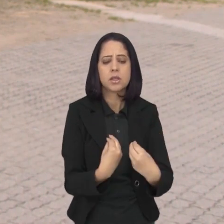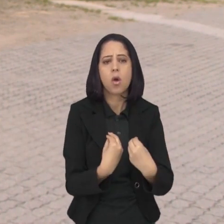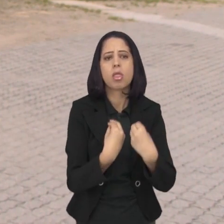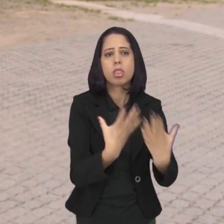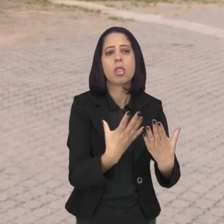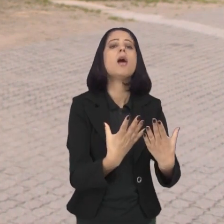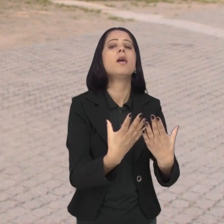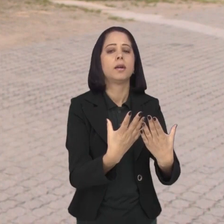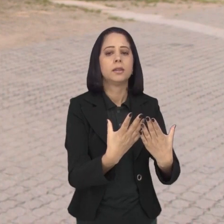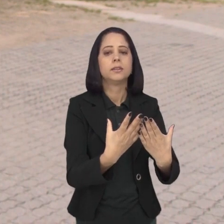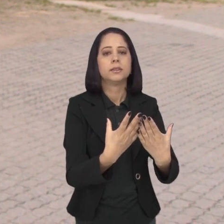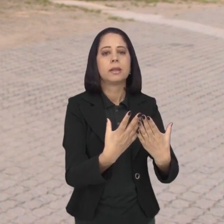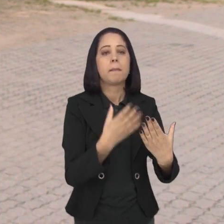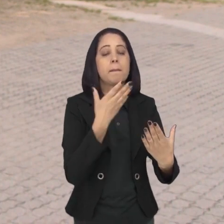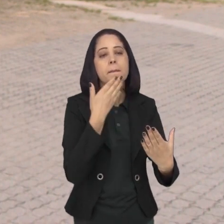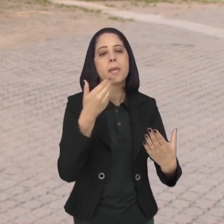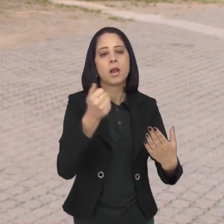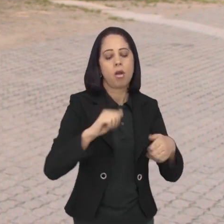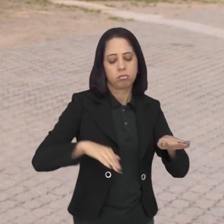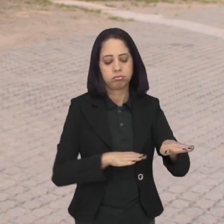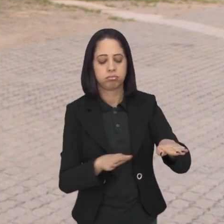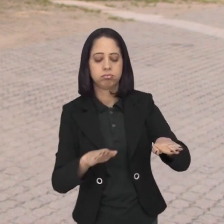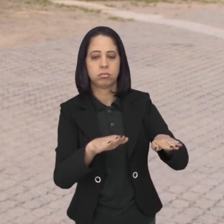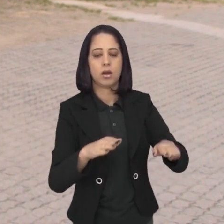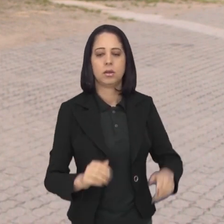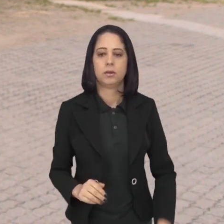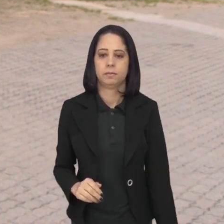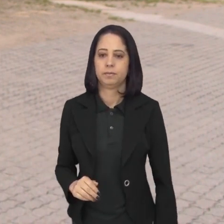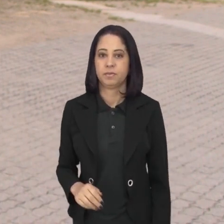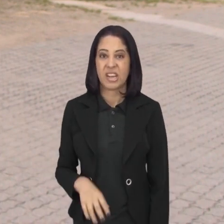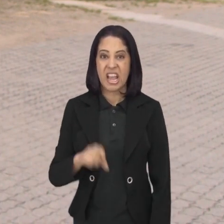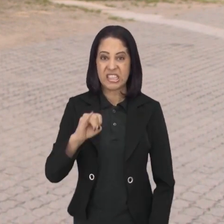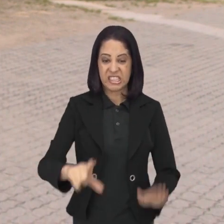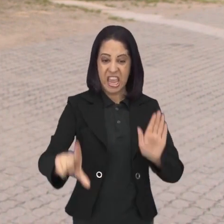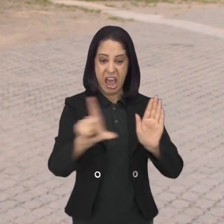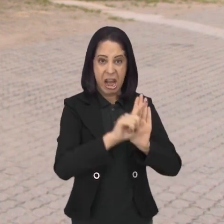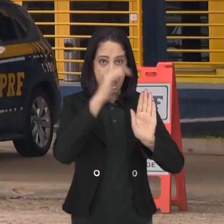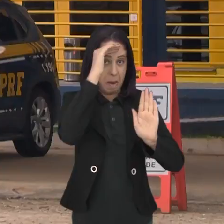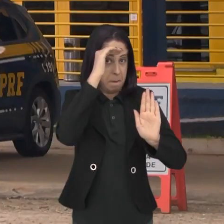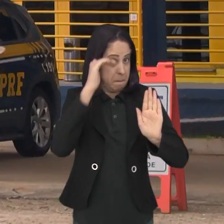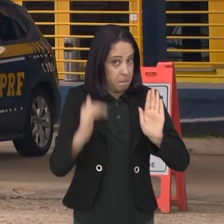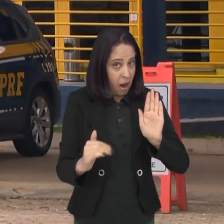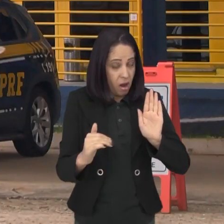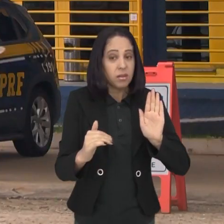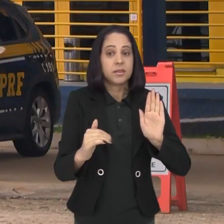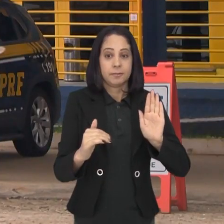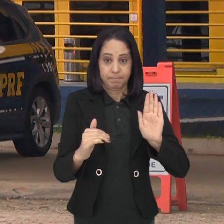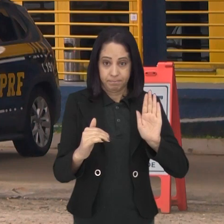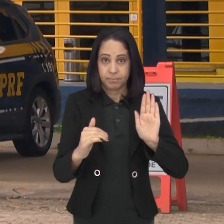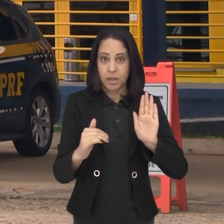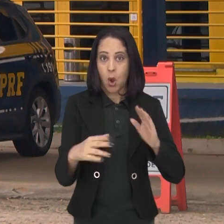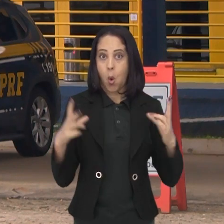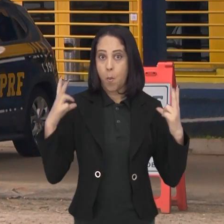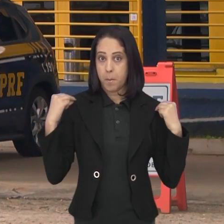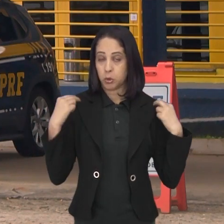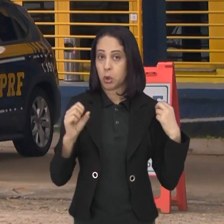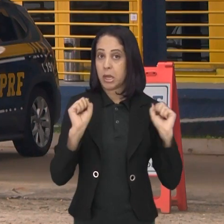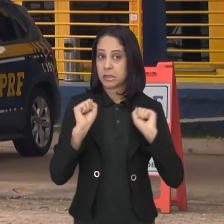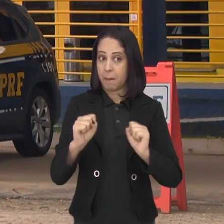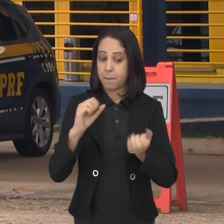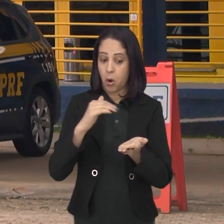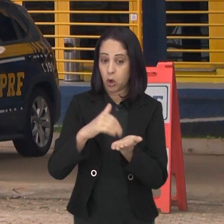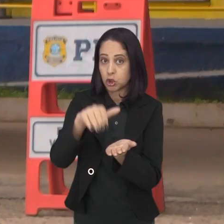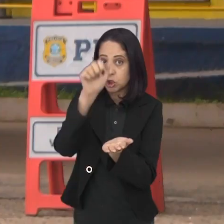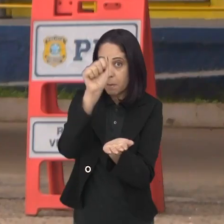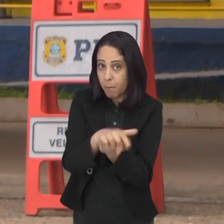que apoiam e ajudam o condutor a se direcionar e a mudar de faixa se for necessário. Em caso de descumprimento da regra